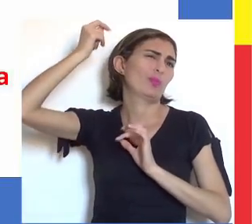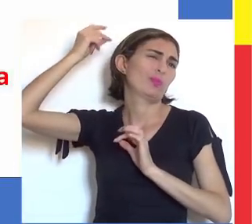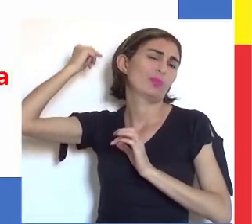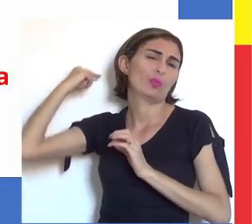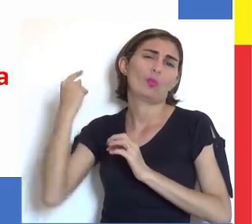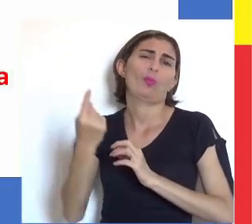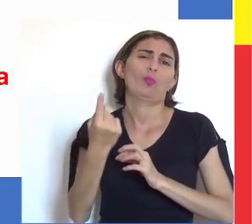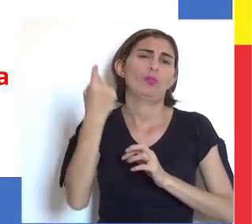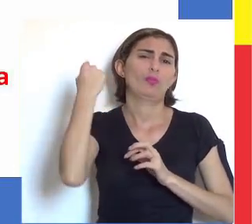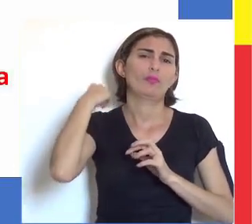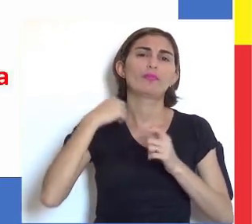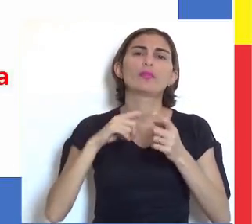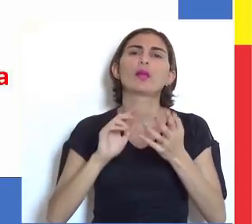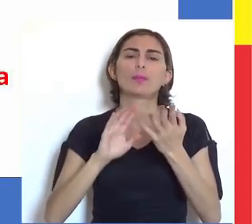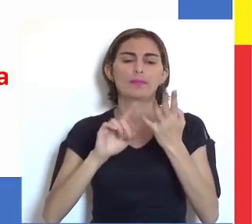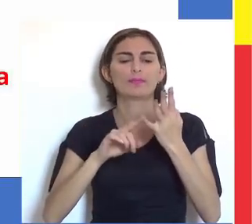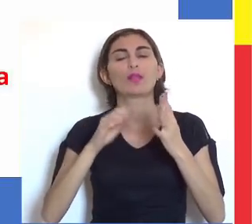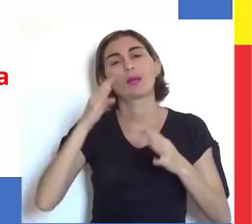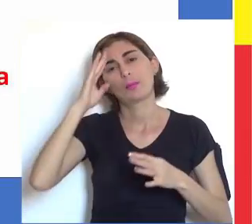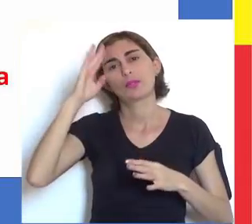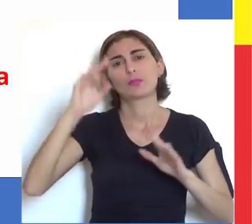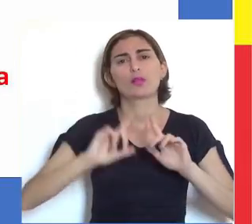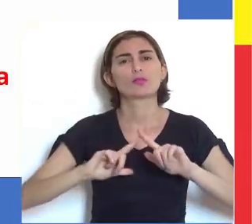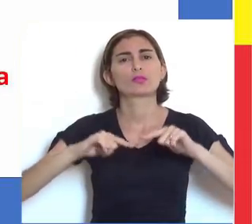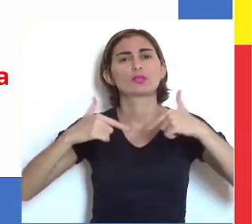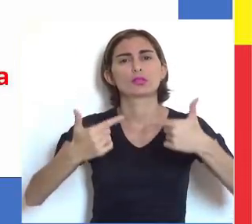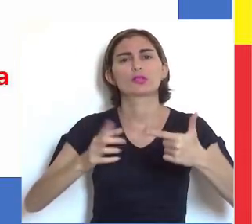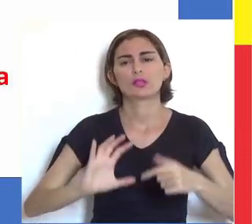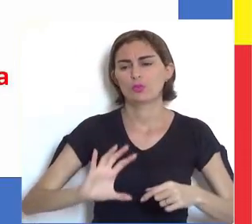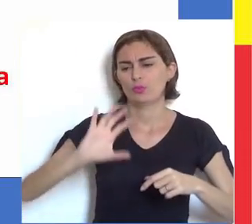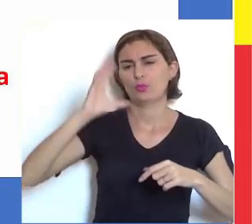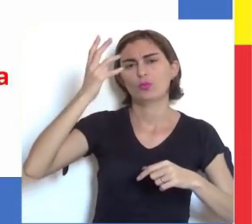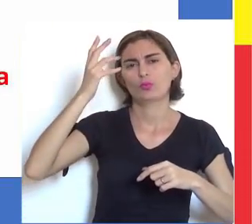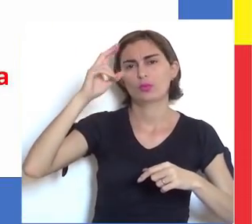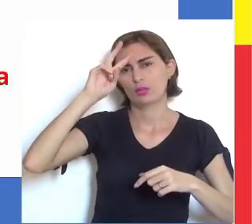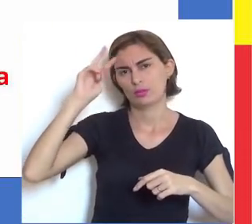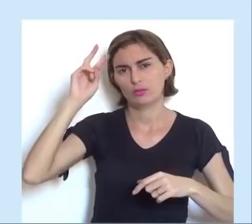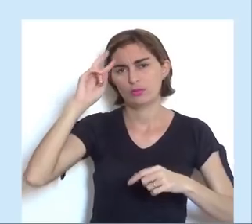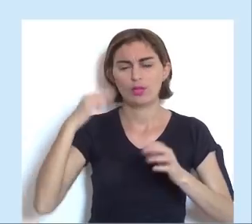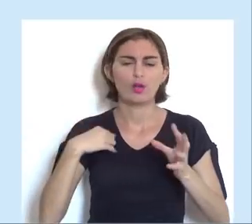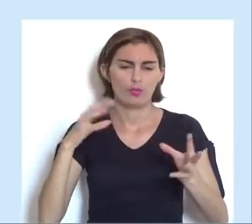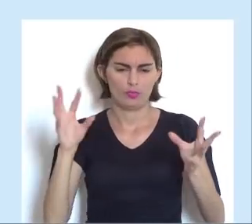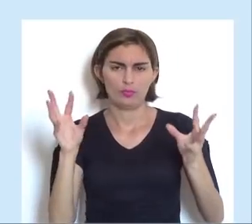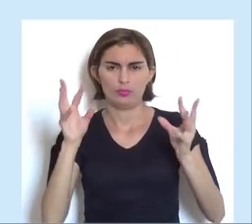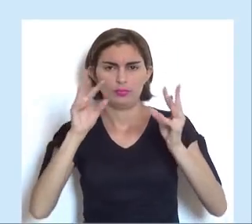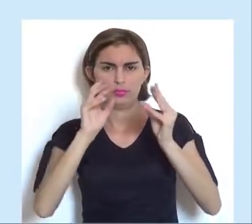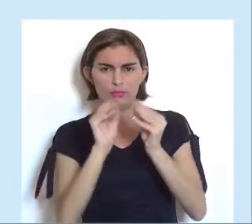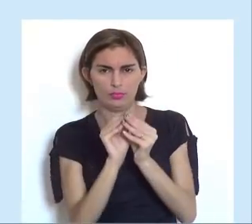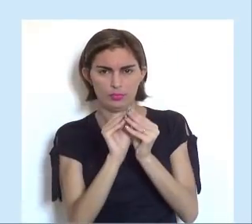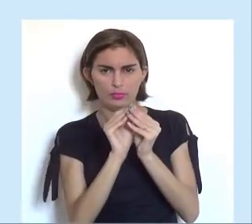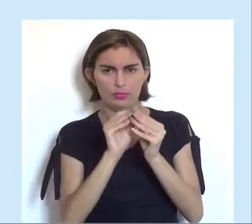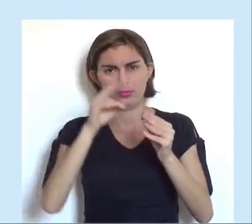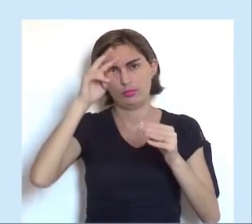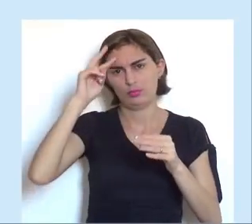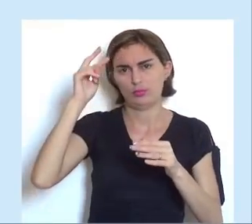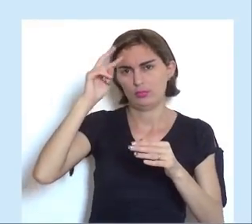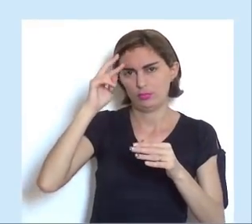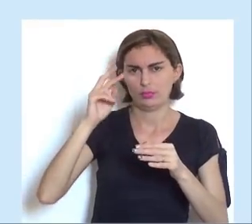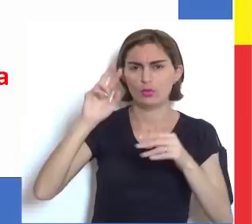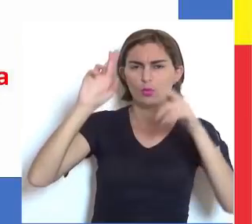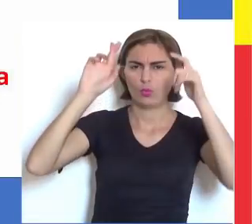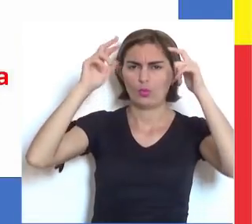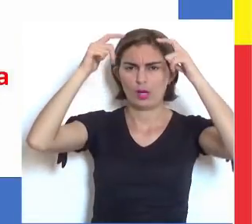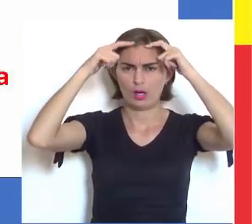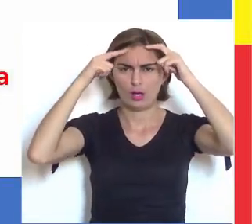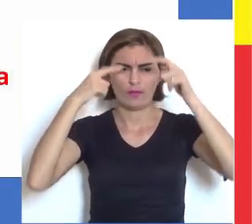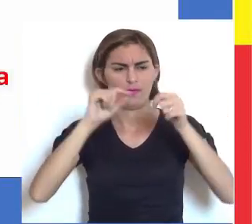as principais ações que acontecem na história? Bom, é o seguinte, eu fiz um resumo da história para vocês. O